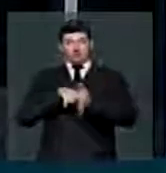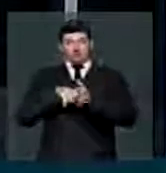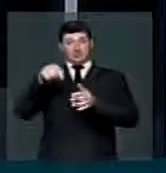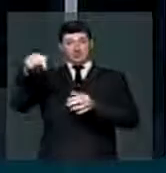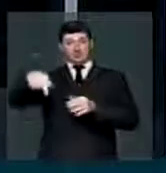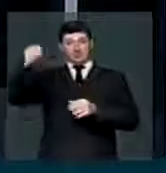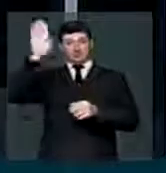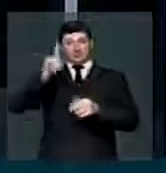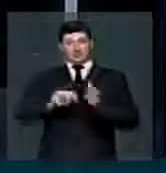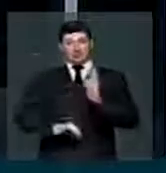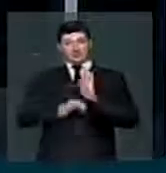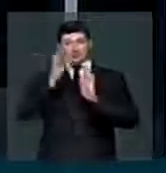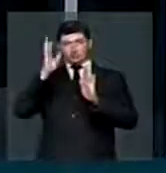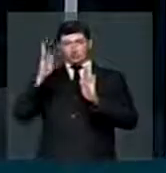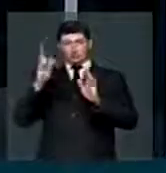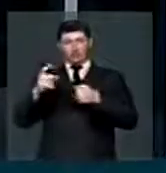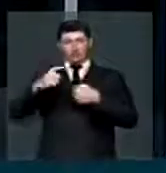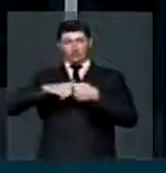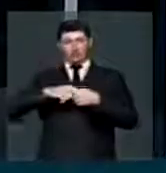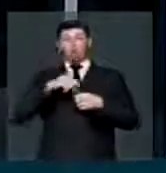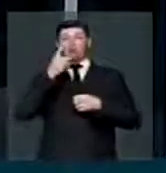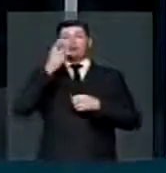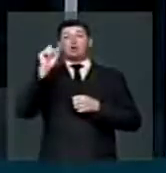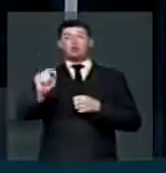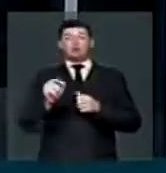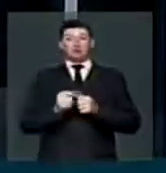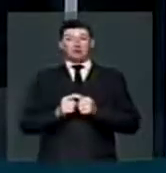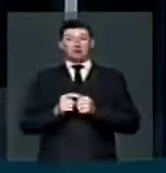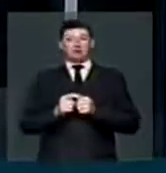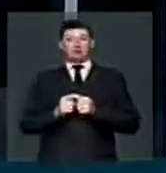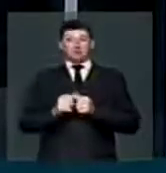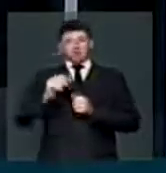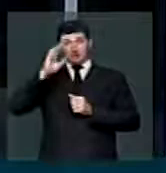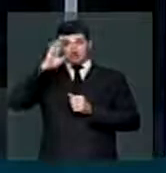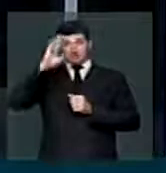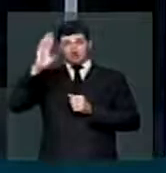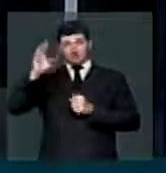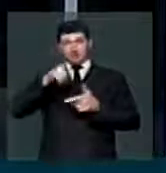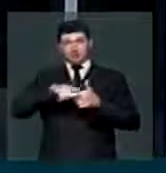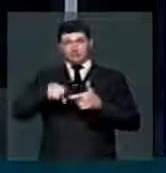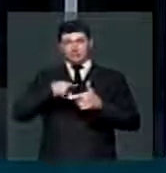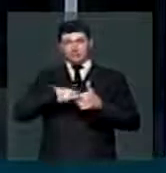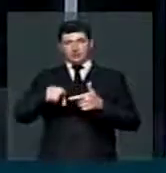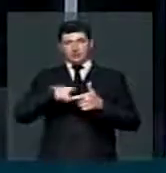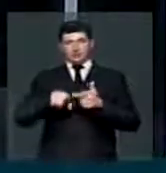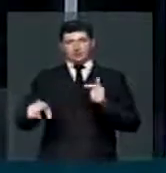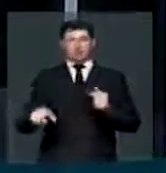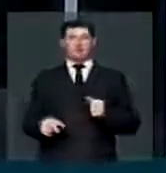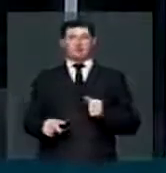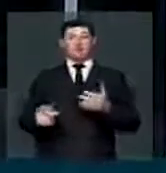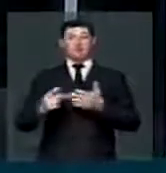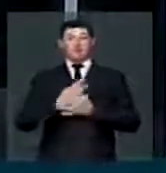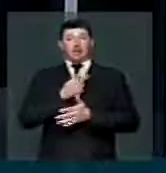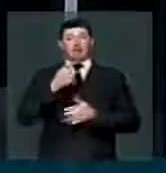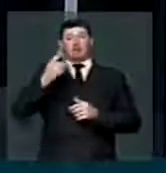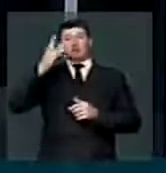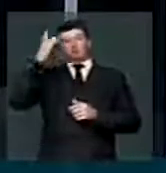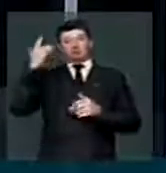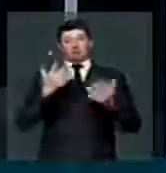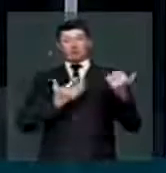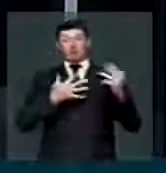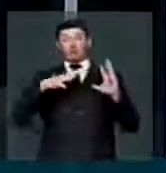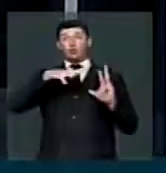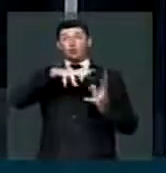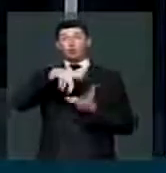o Brasil é signatário, que diz que a principal causa não naturais de jovens